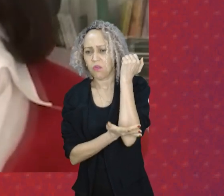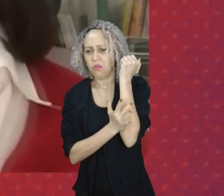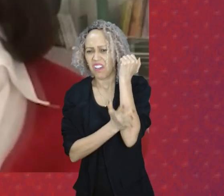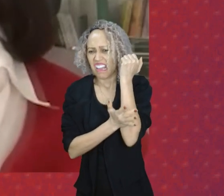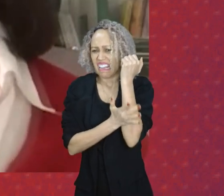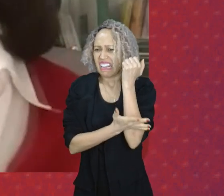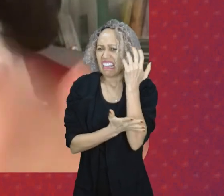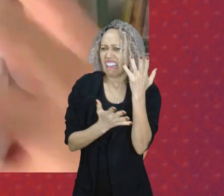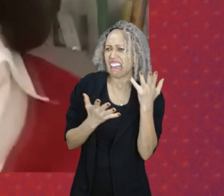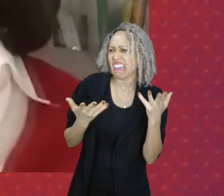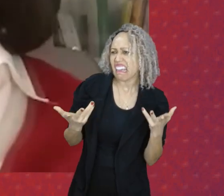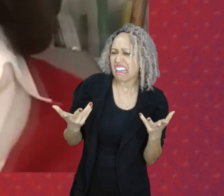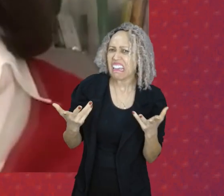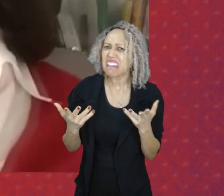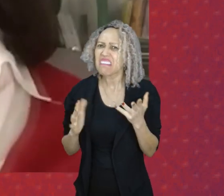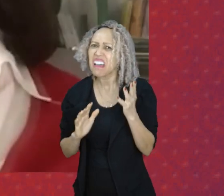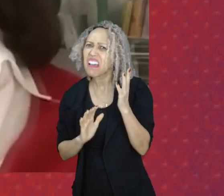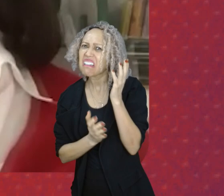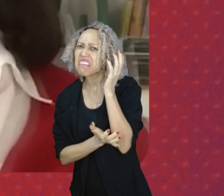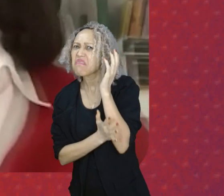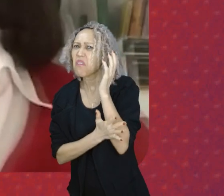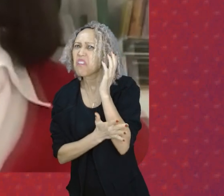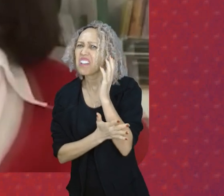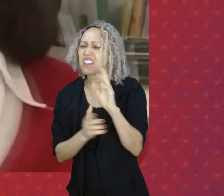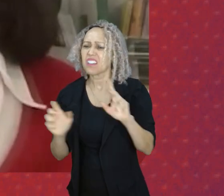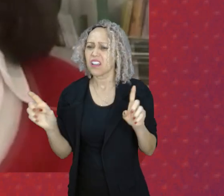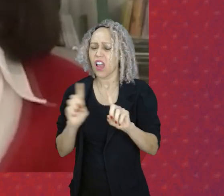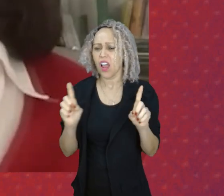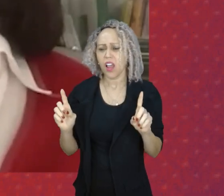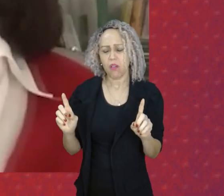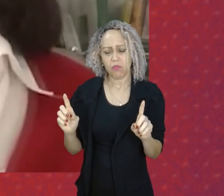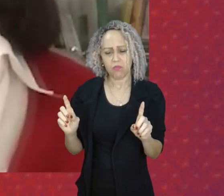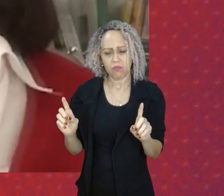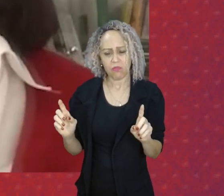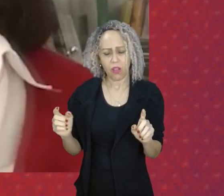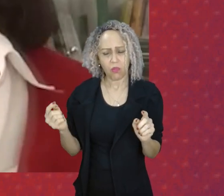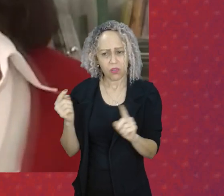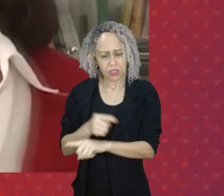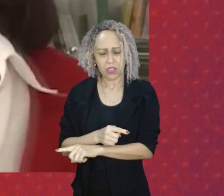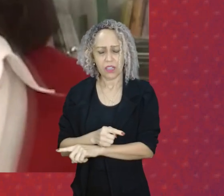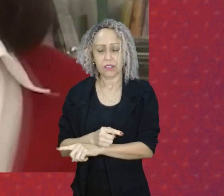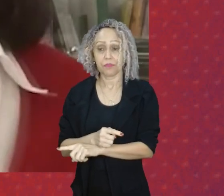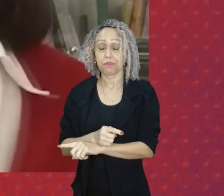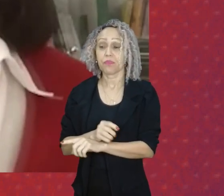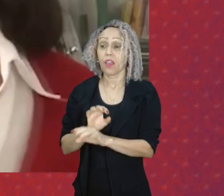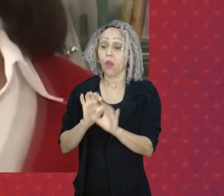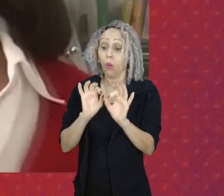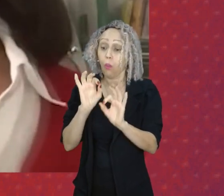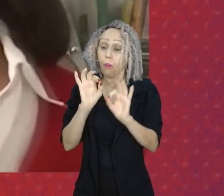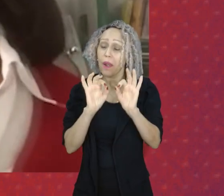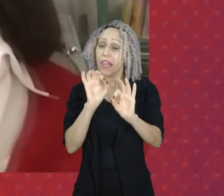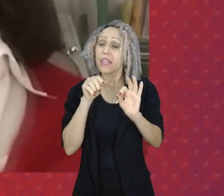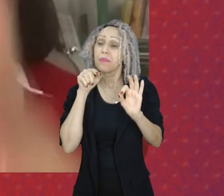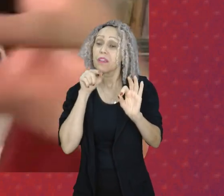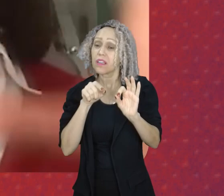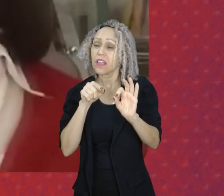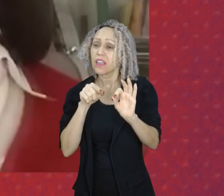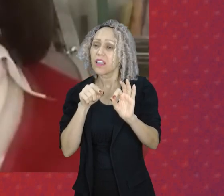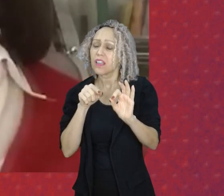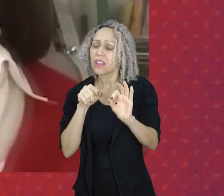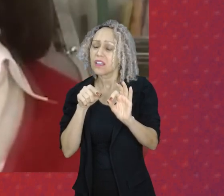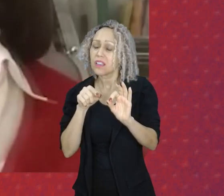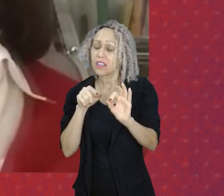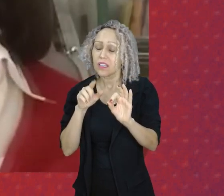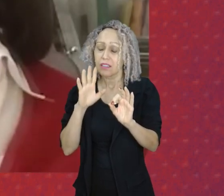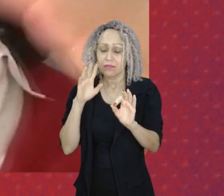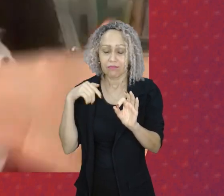todo mundo fala, mas é muita burocracia. Não, ao contrário. O planejamento é um instrumento de compreensão